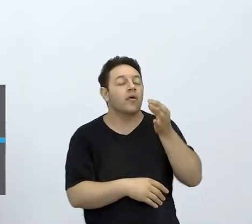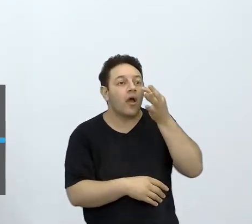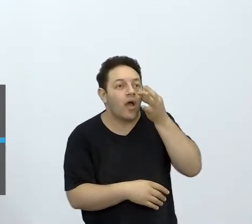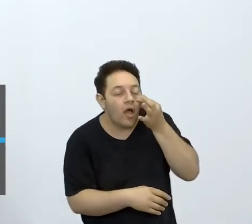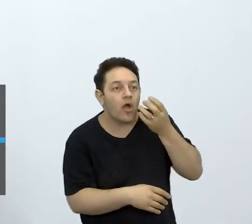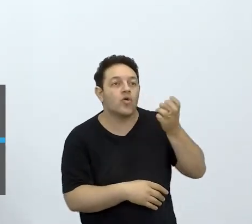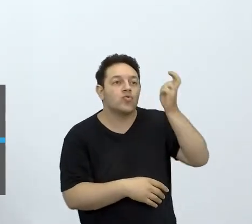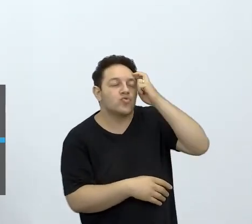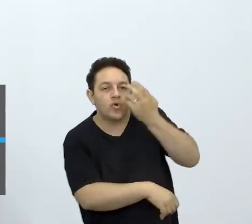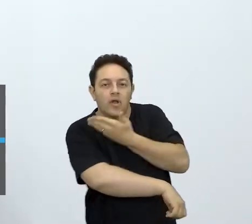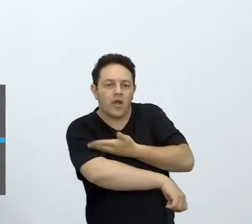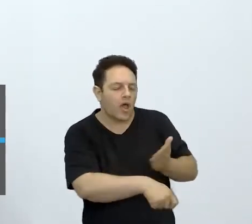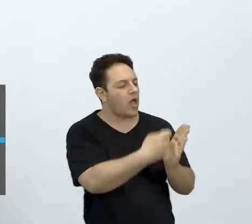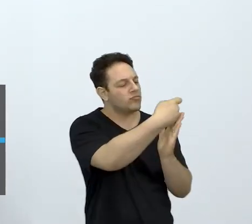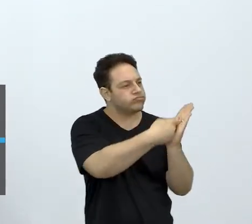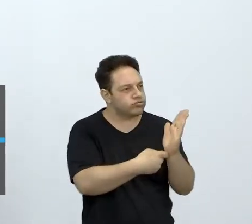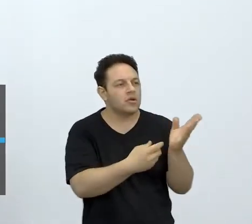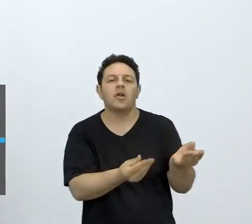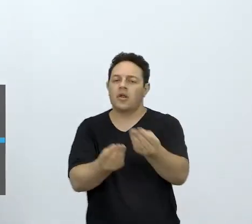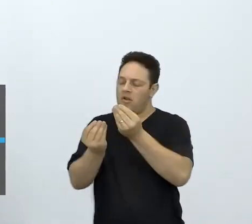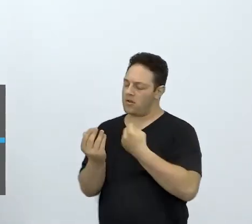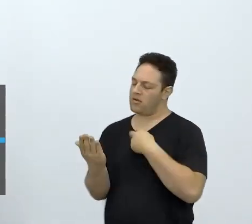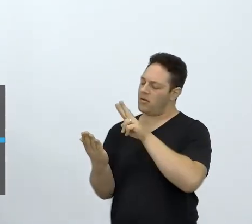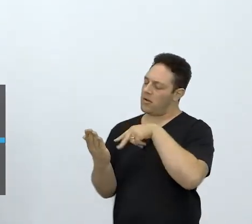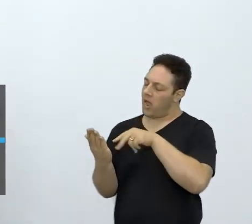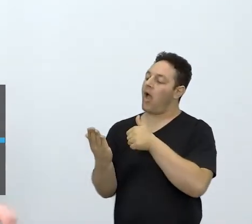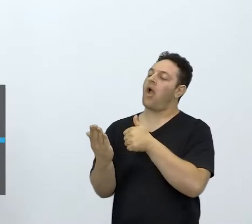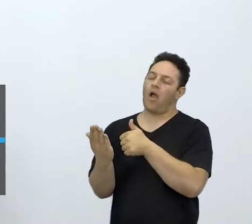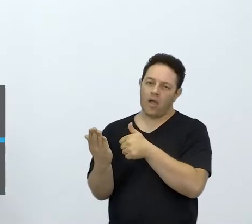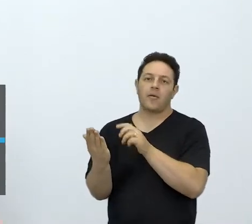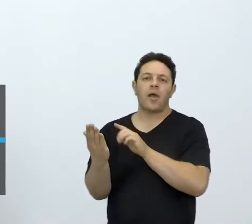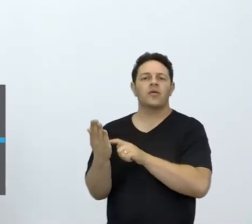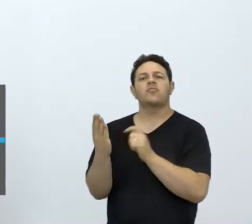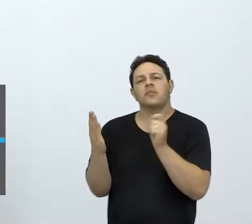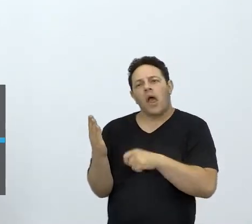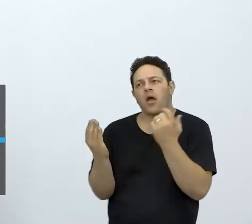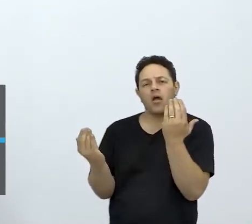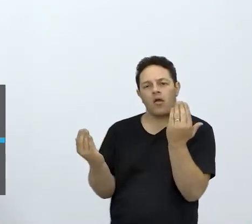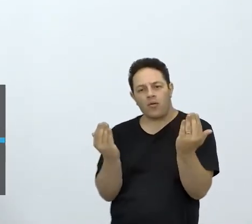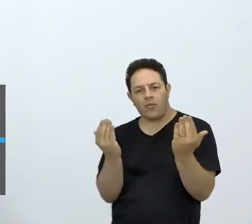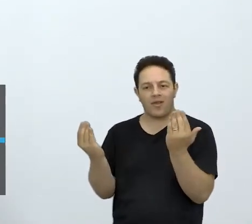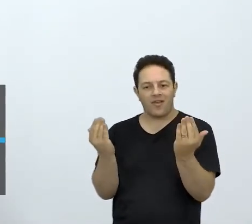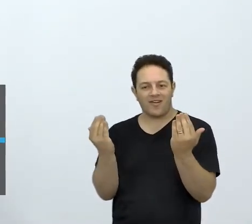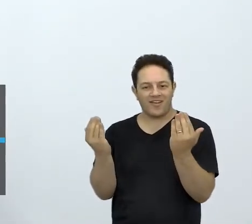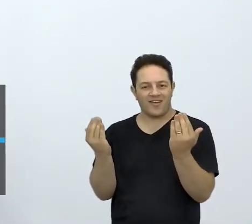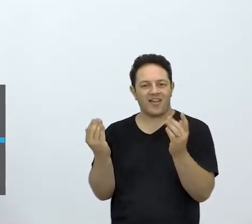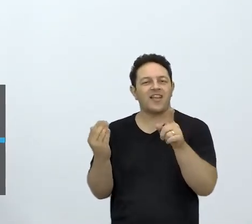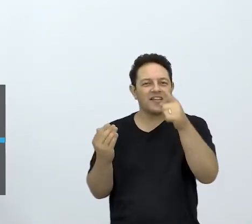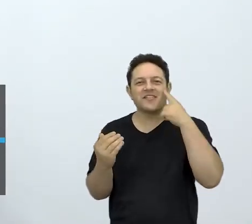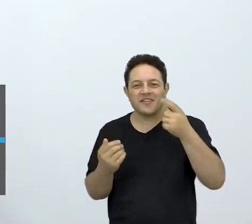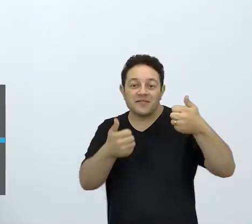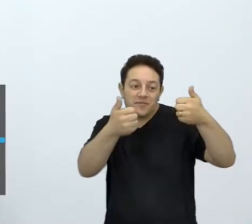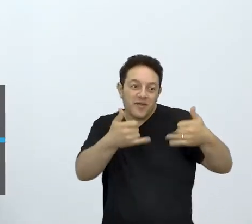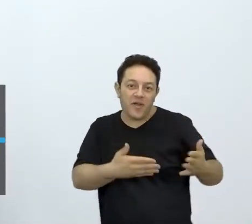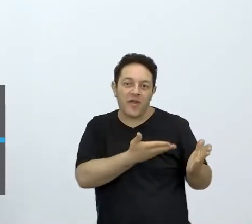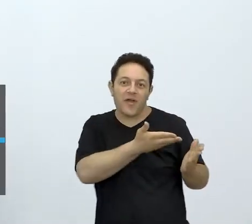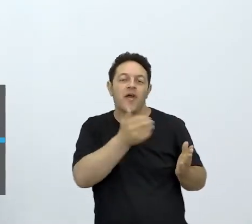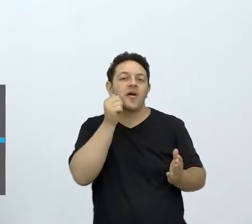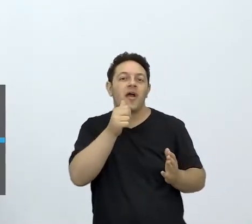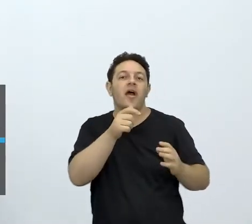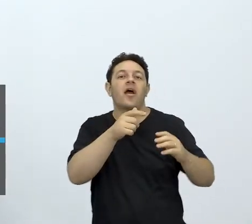tem dados, você tem algumas informações que você pode comparar. Né? Vocês acabaram de escutar uma descrição